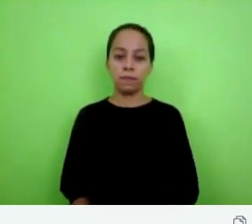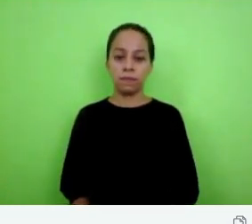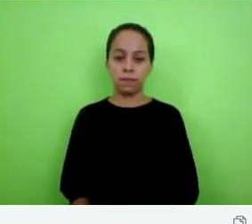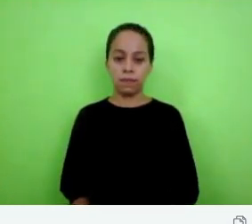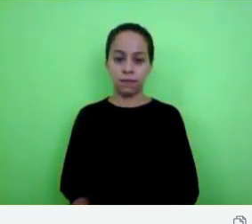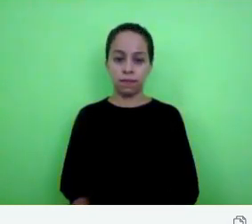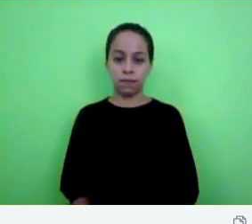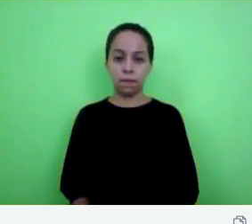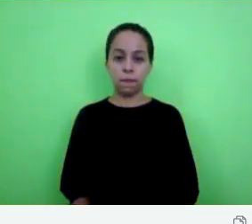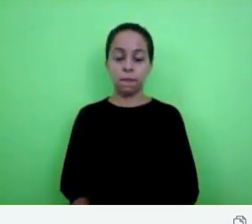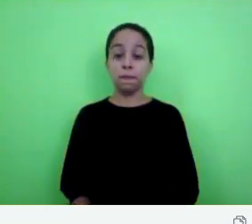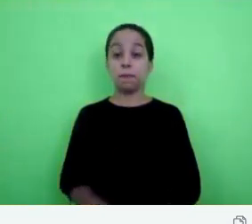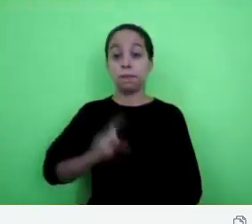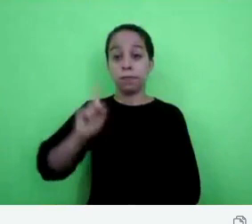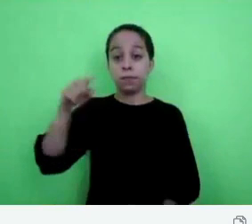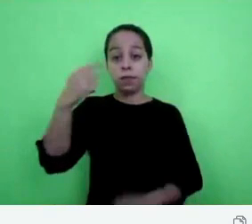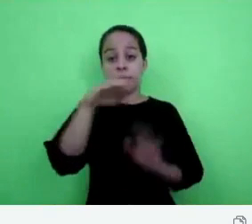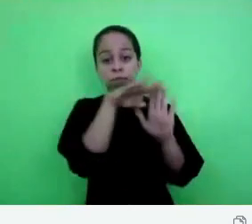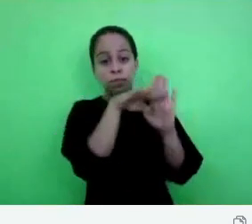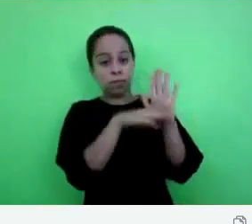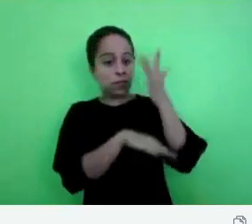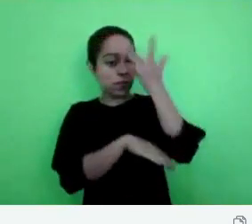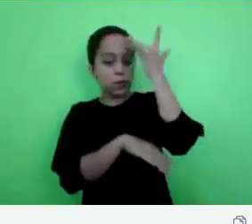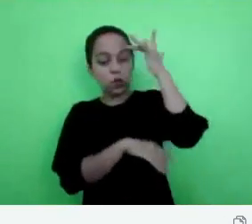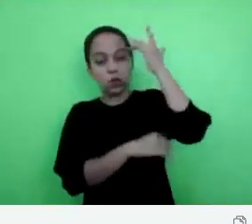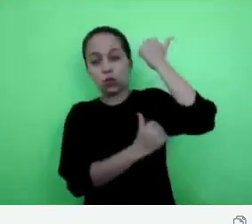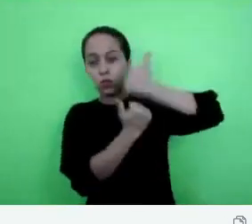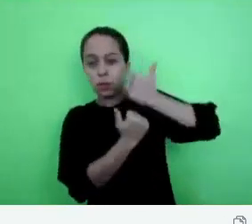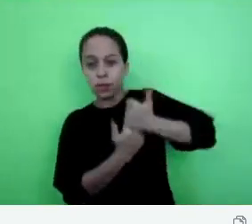Na sequência, os suplentes.